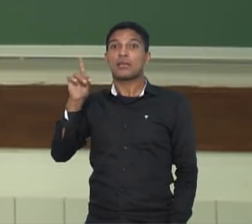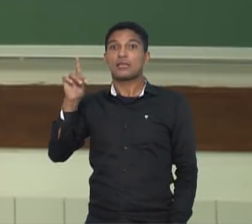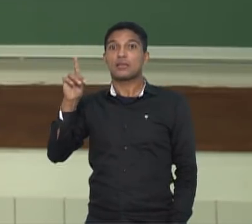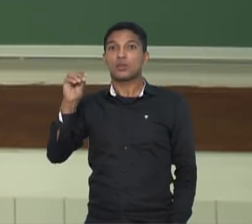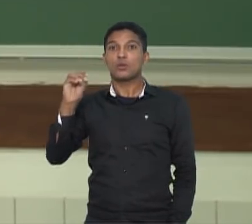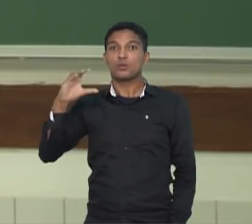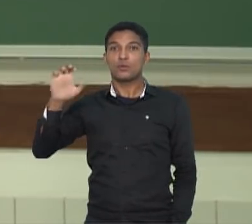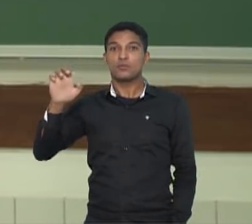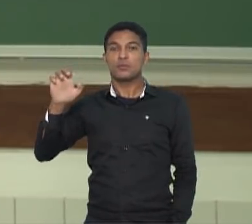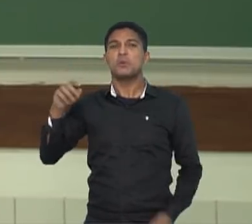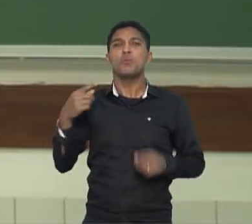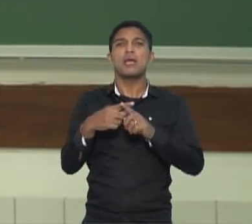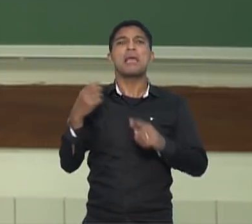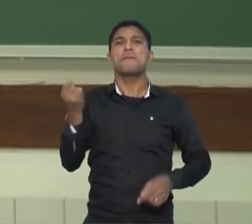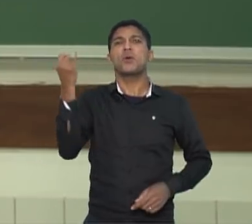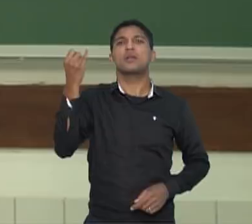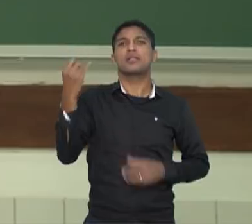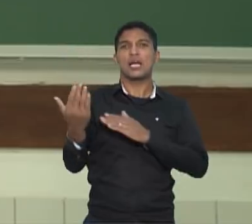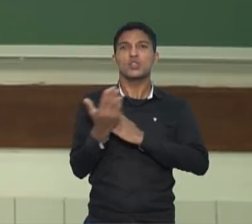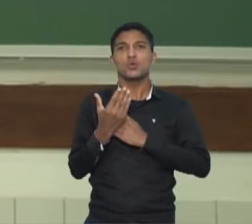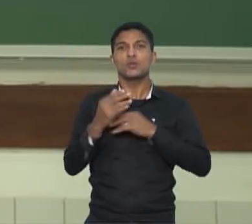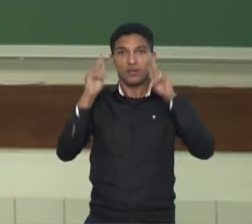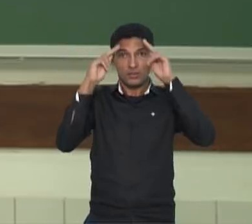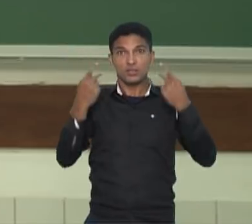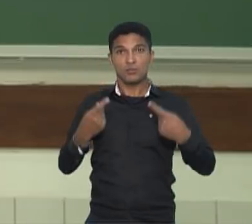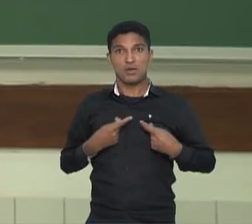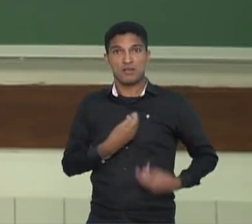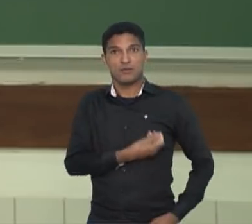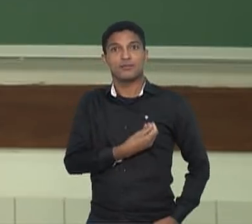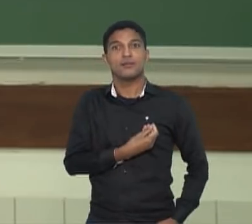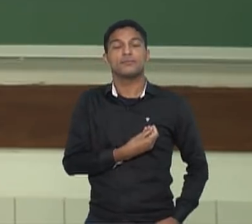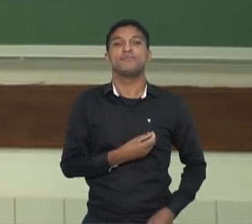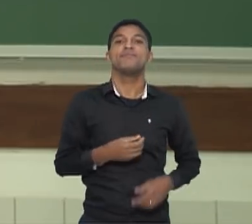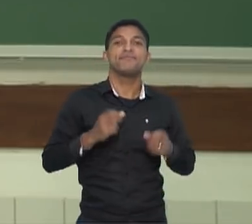importante? Tá? Agradeço a sua atenção, ao